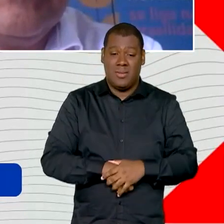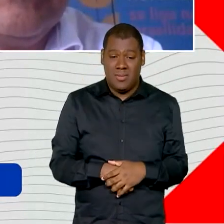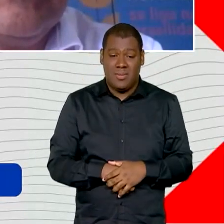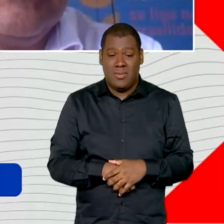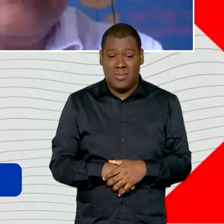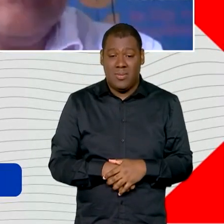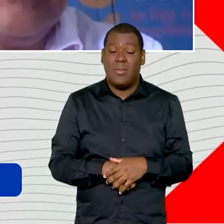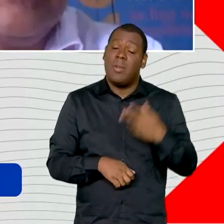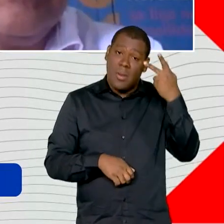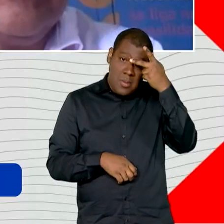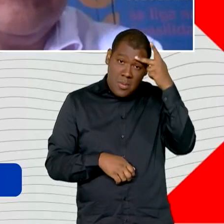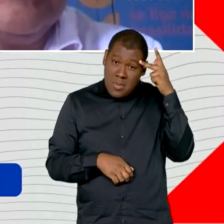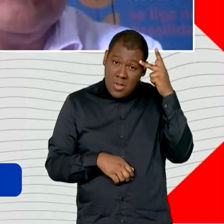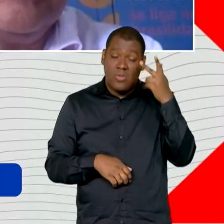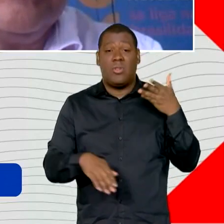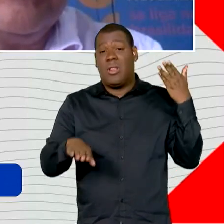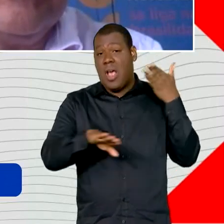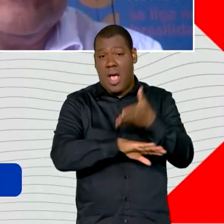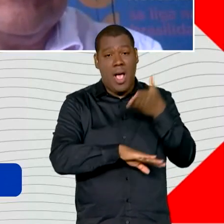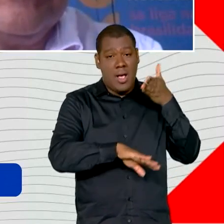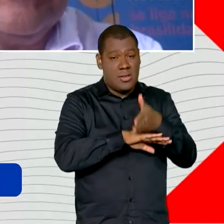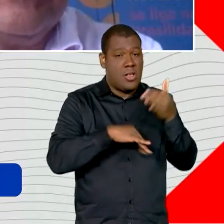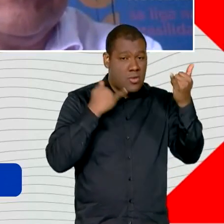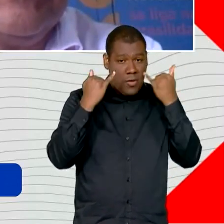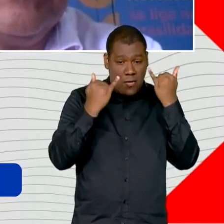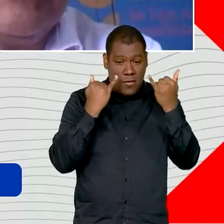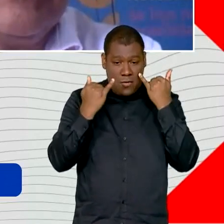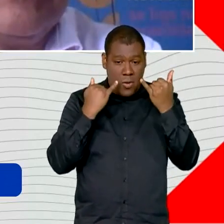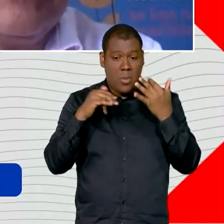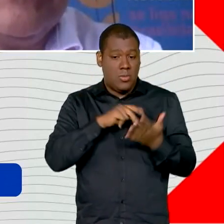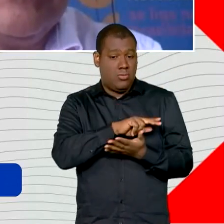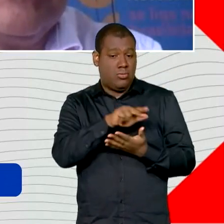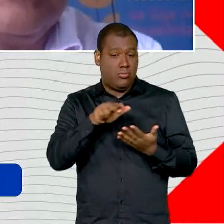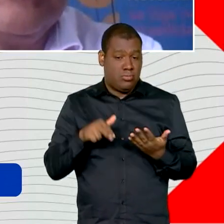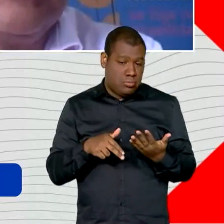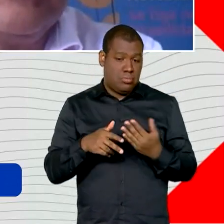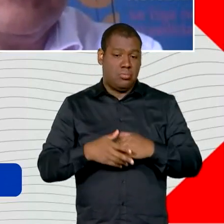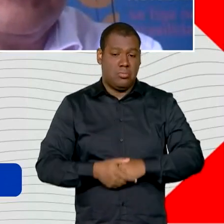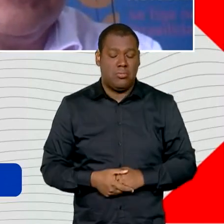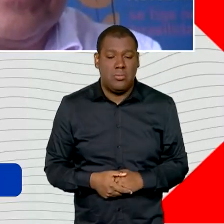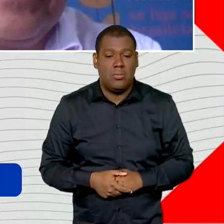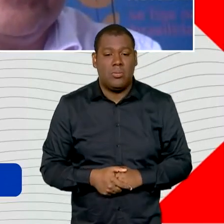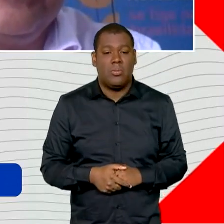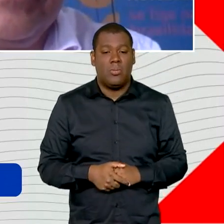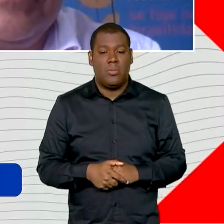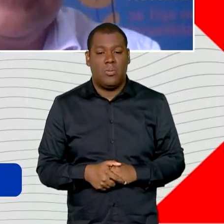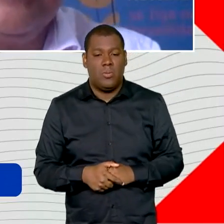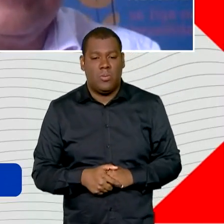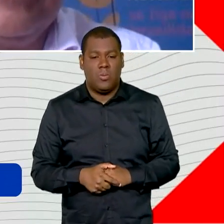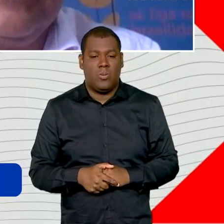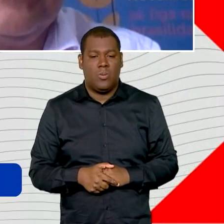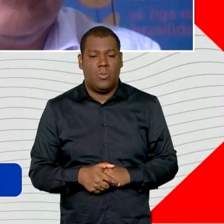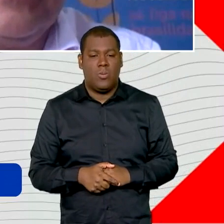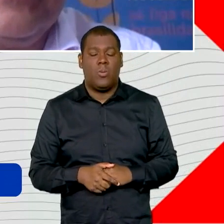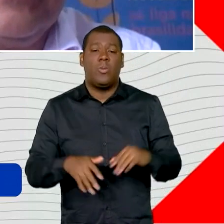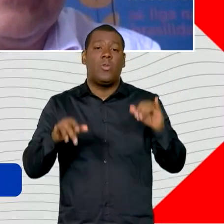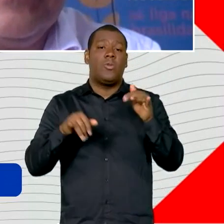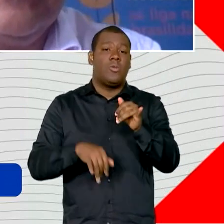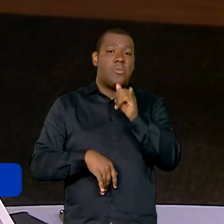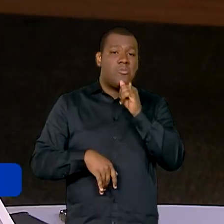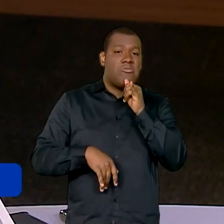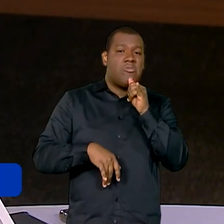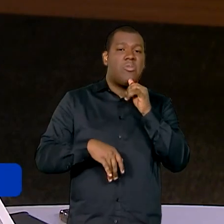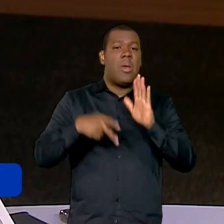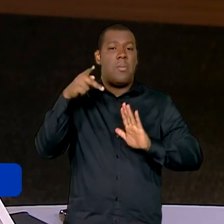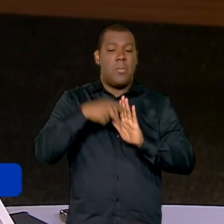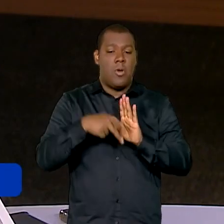acesso por onde as pessoas conseguem a informação. E é de compreender que quando você anuncia um programa